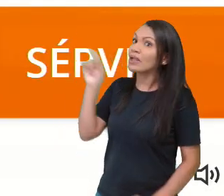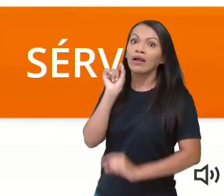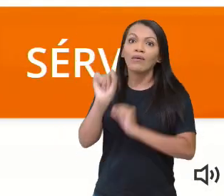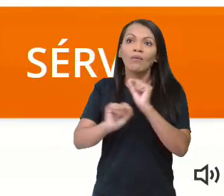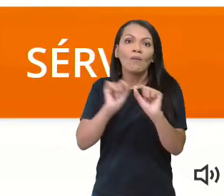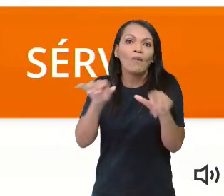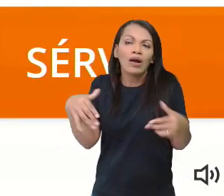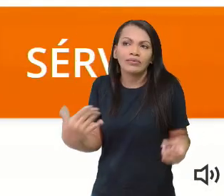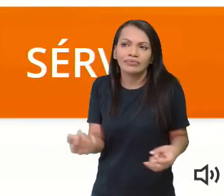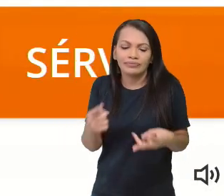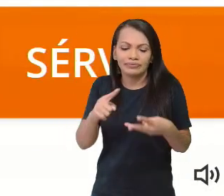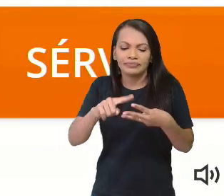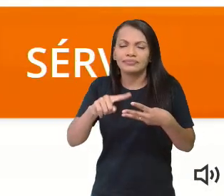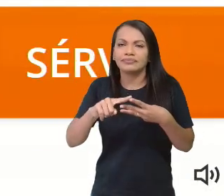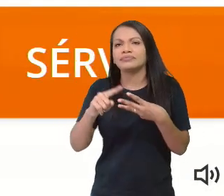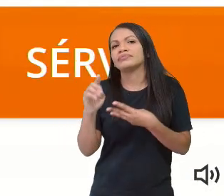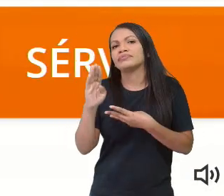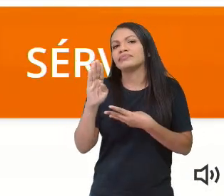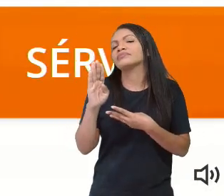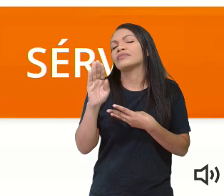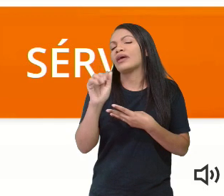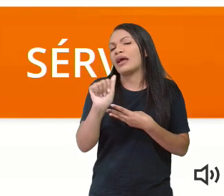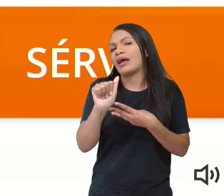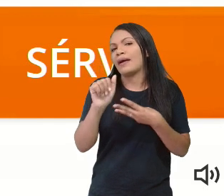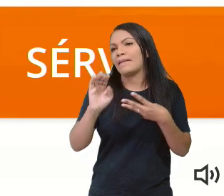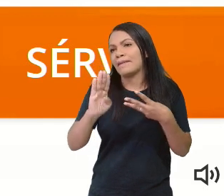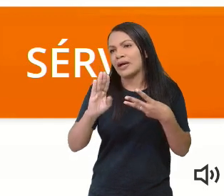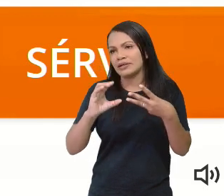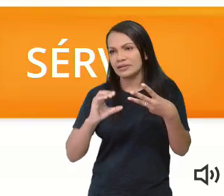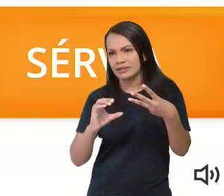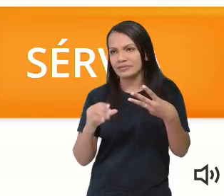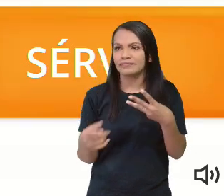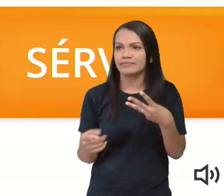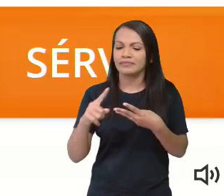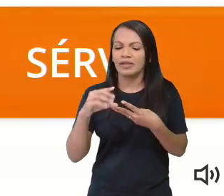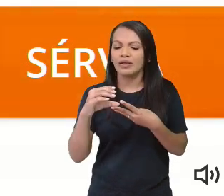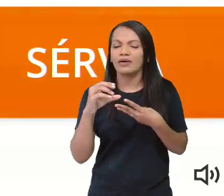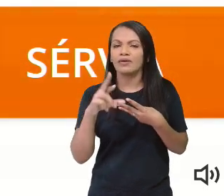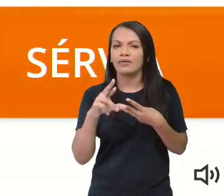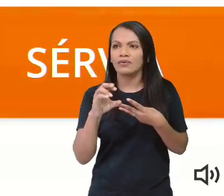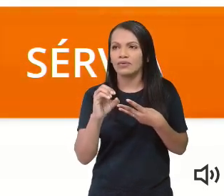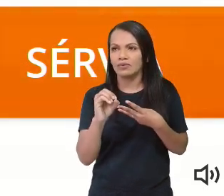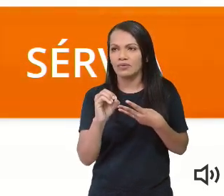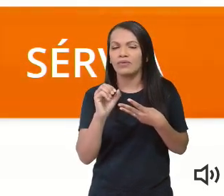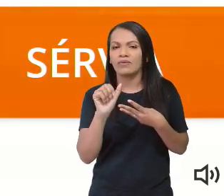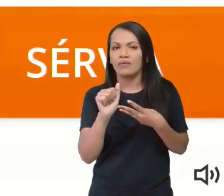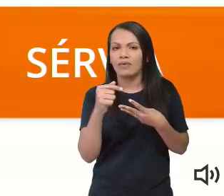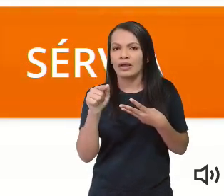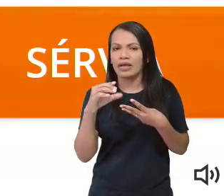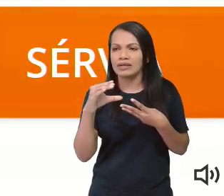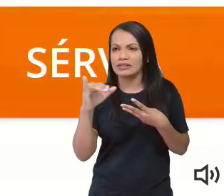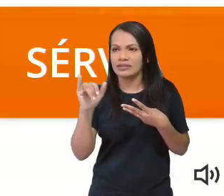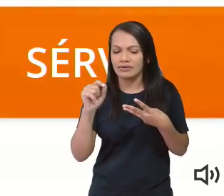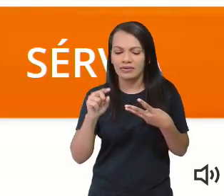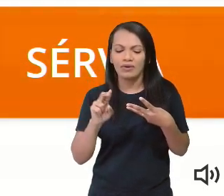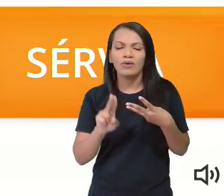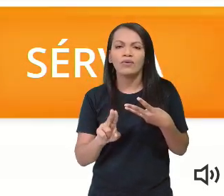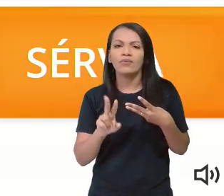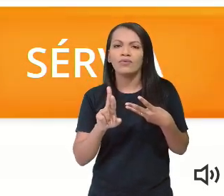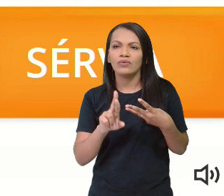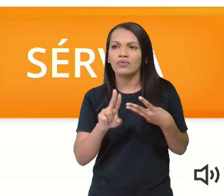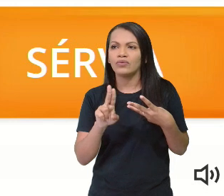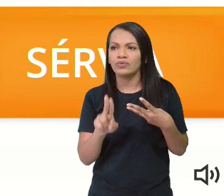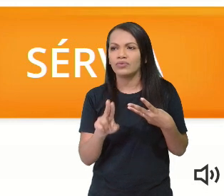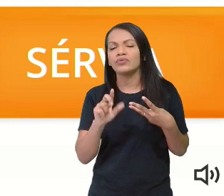Croácia, Uruguai ou Sérvia? Essa tá fácil. Tá. Essa? Acho que é a letra A, né? Croácia. Croácia,